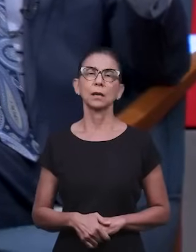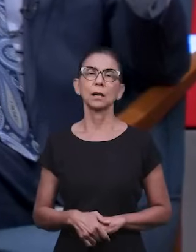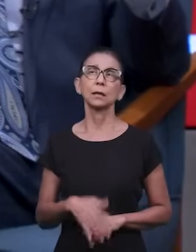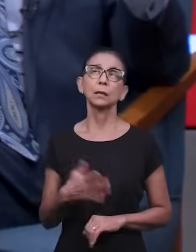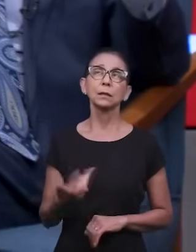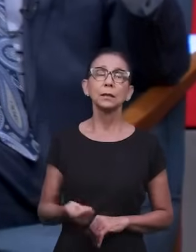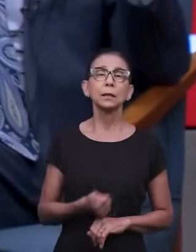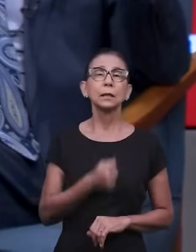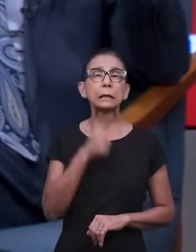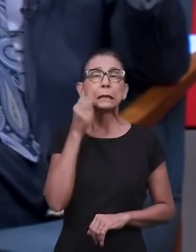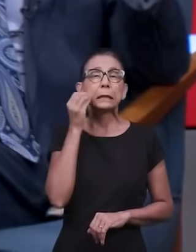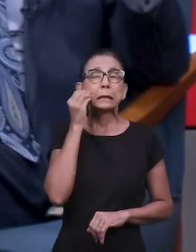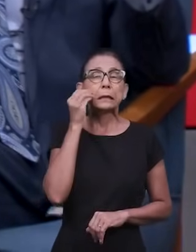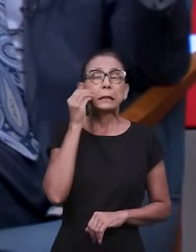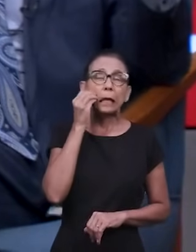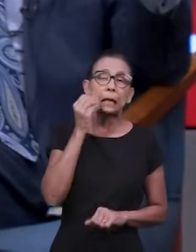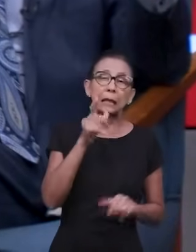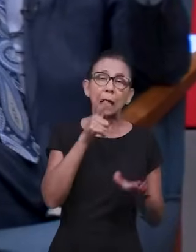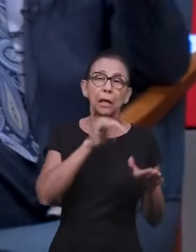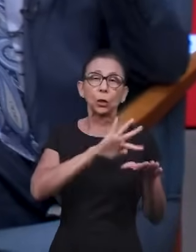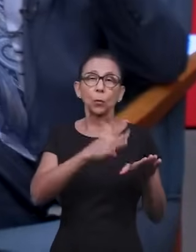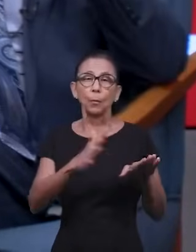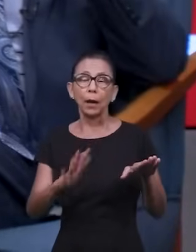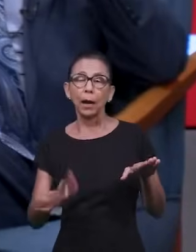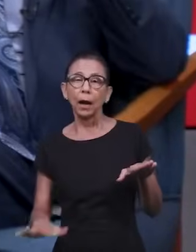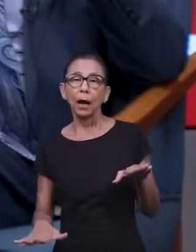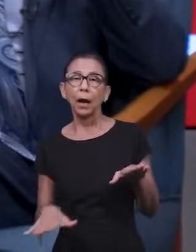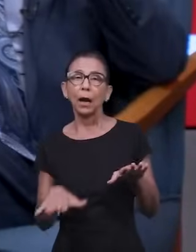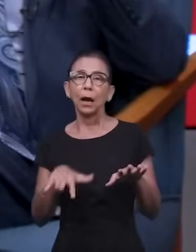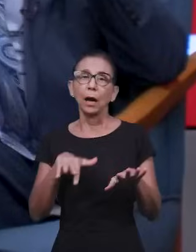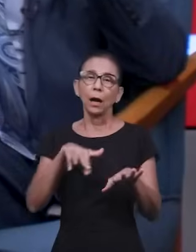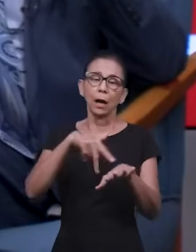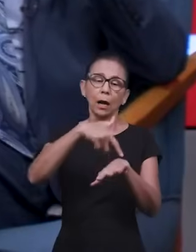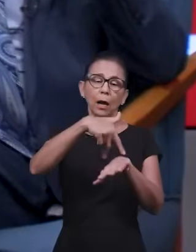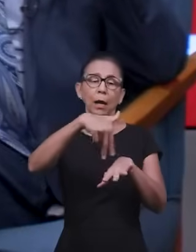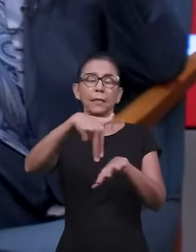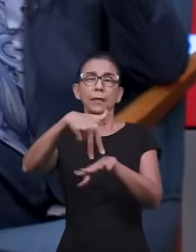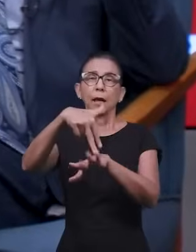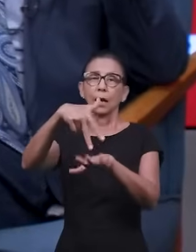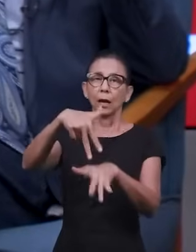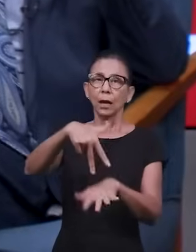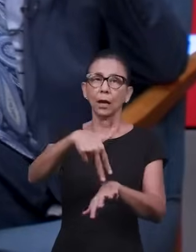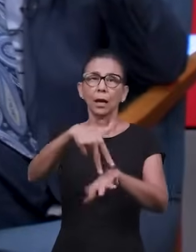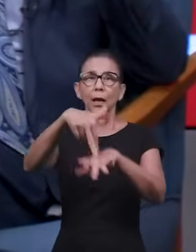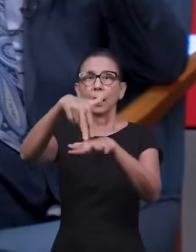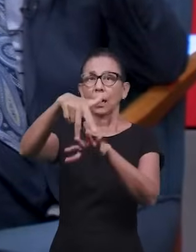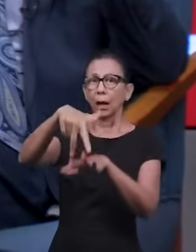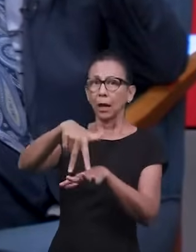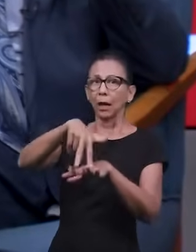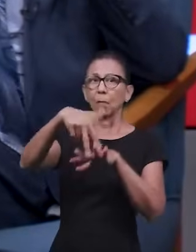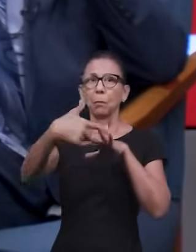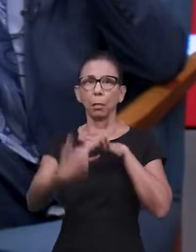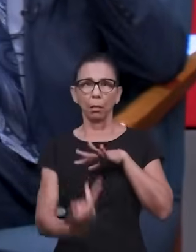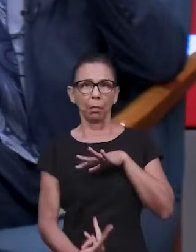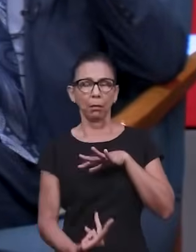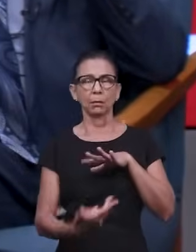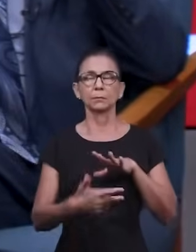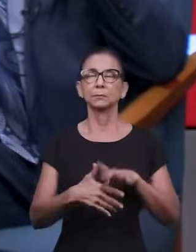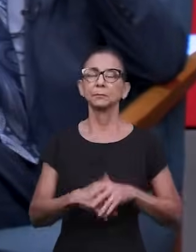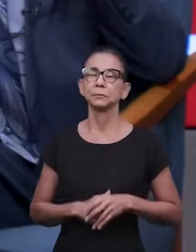sobre o mar e deu errado nós vamos entender nós vamos ver o